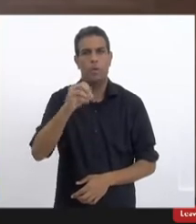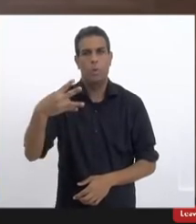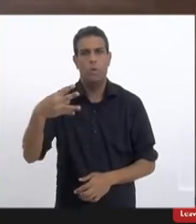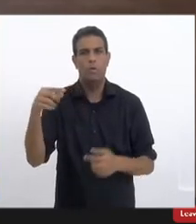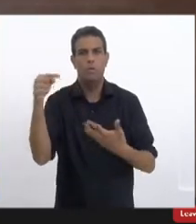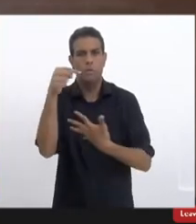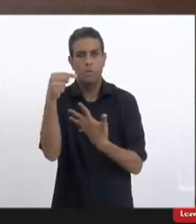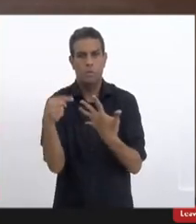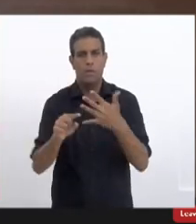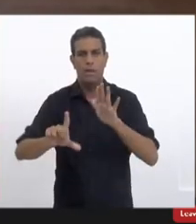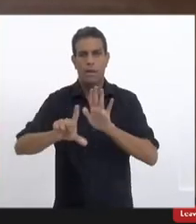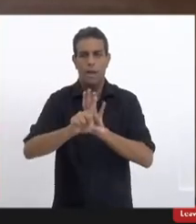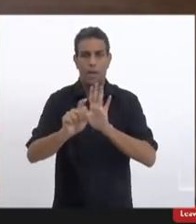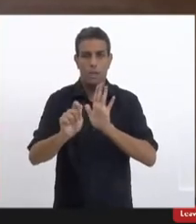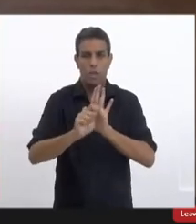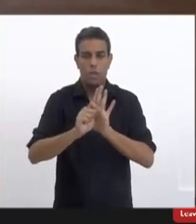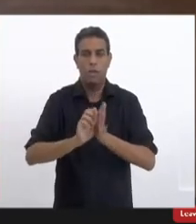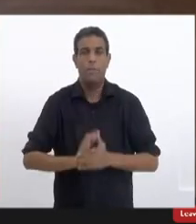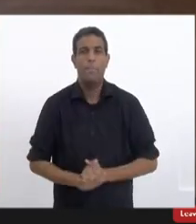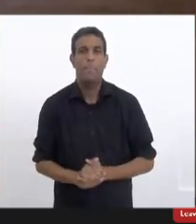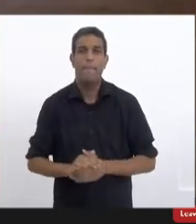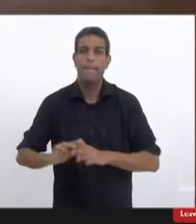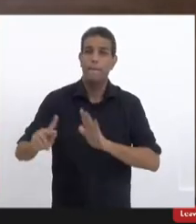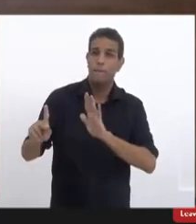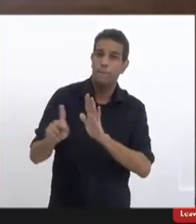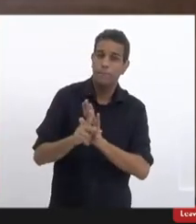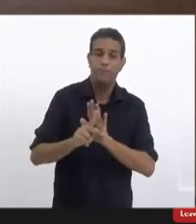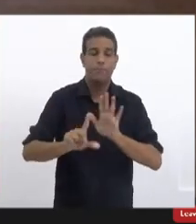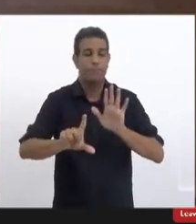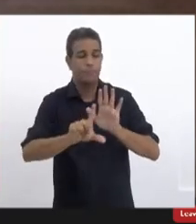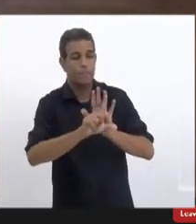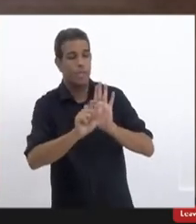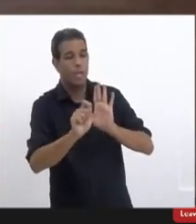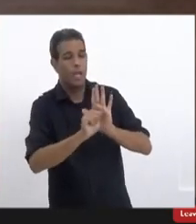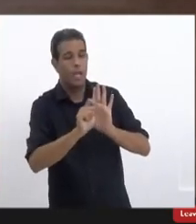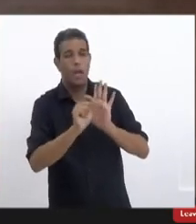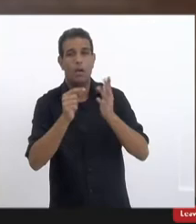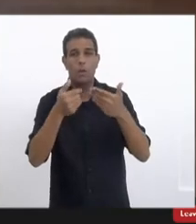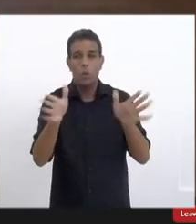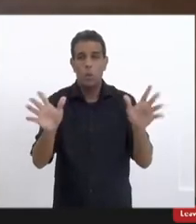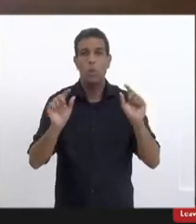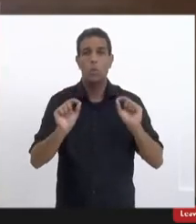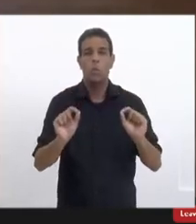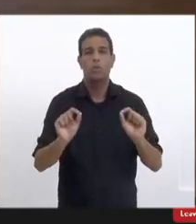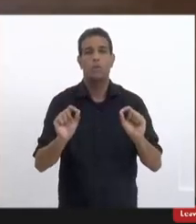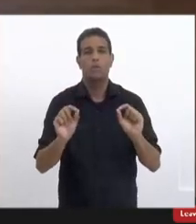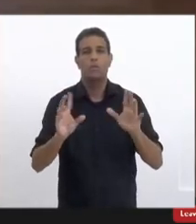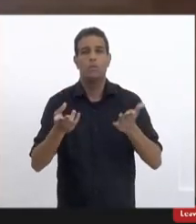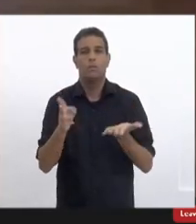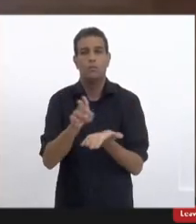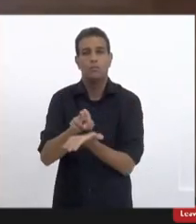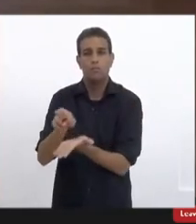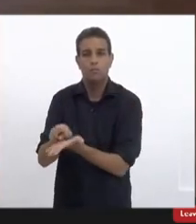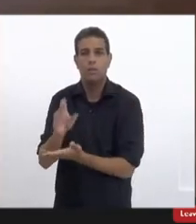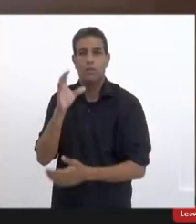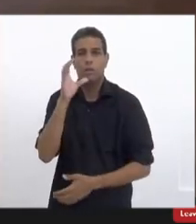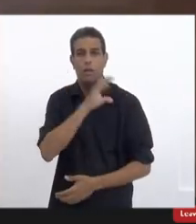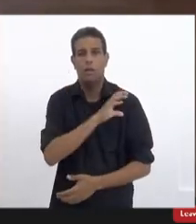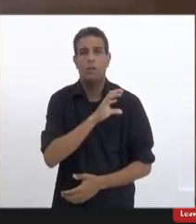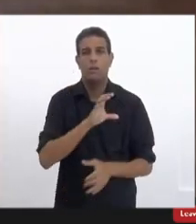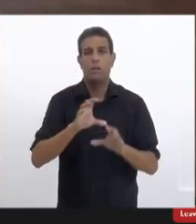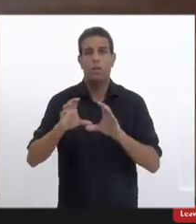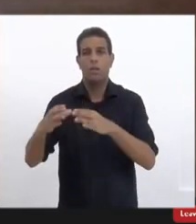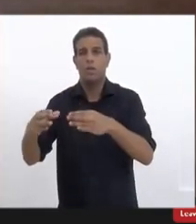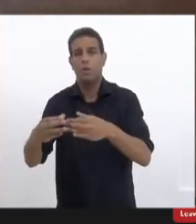11.443, que é a Lei de Drogas. Tanto é que a própria Lei de Drogas, gente, não pode ter qualquer internação, né, em